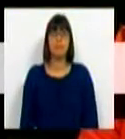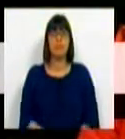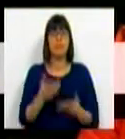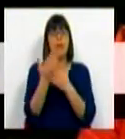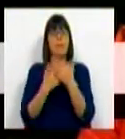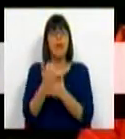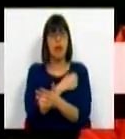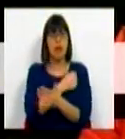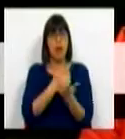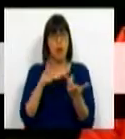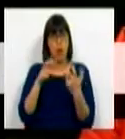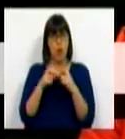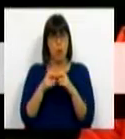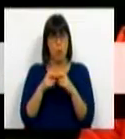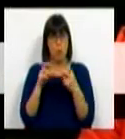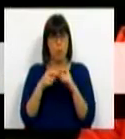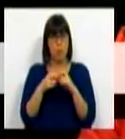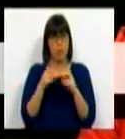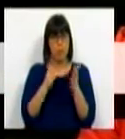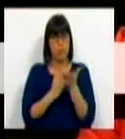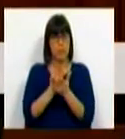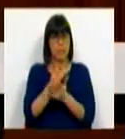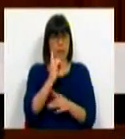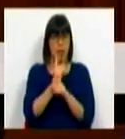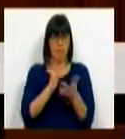ao mercado imobiliário? Foi um problema crónico do banco?